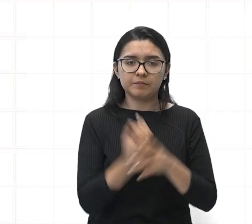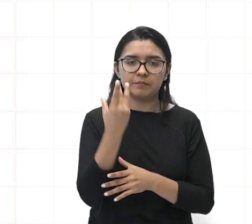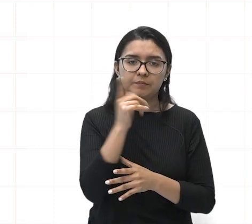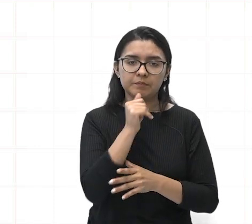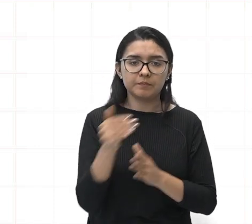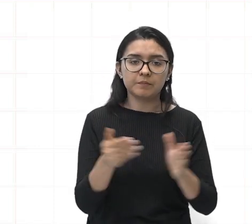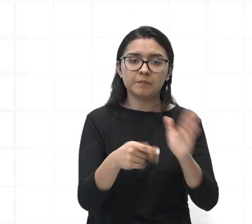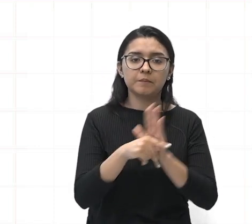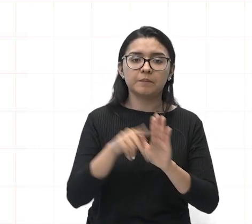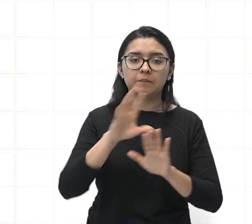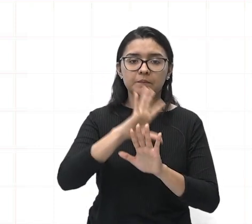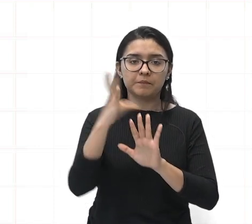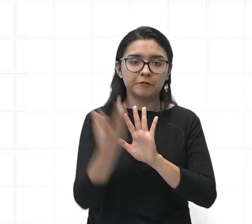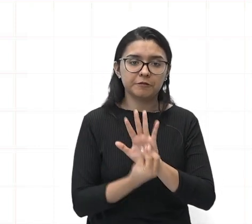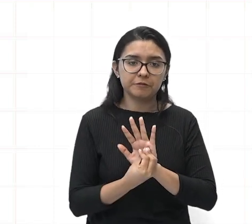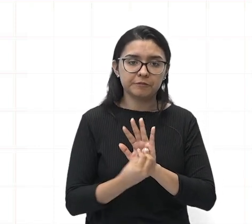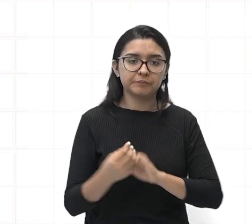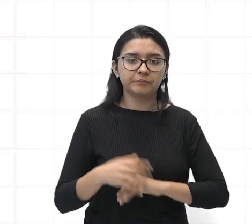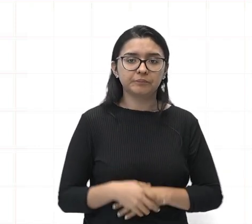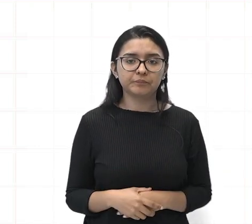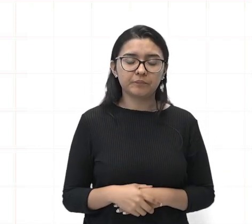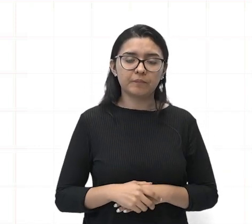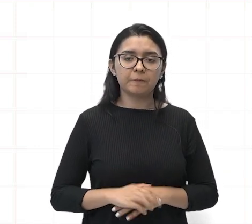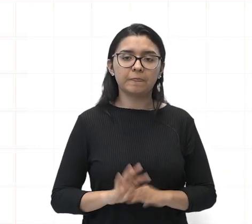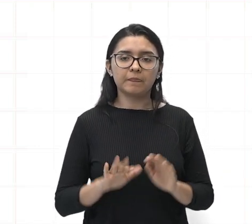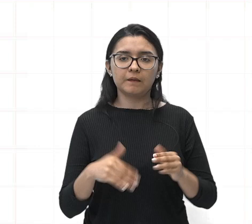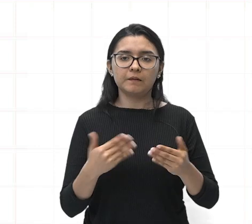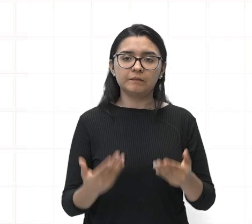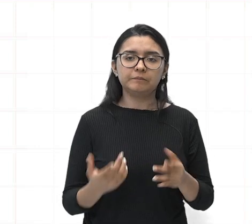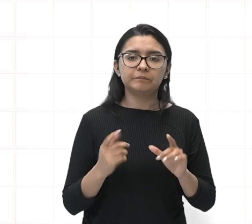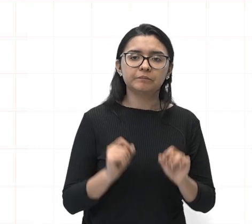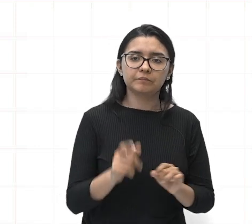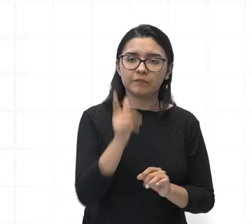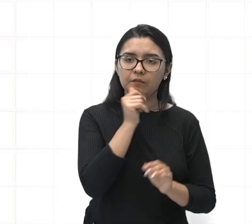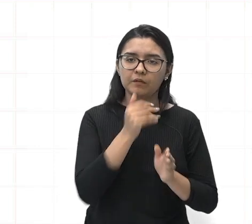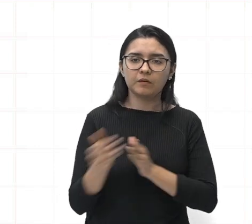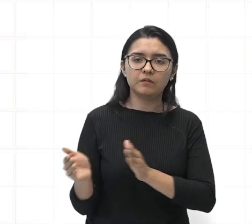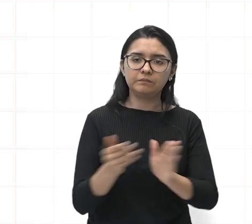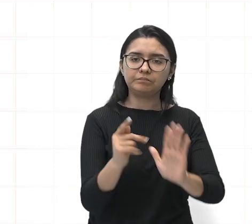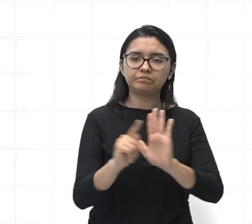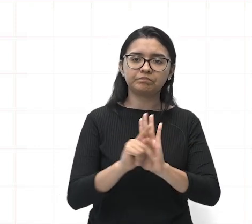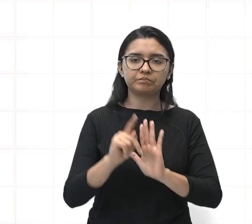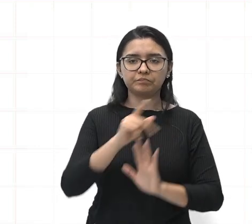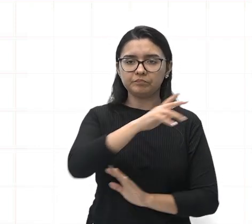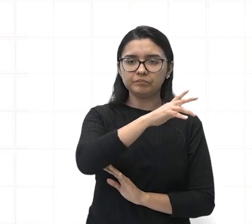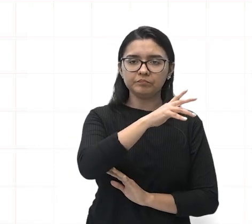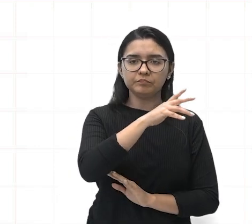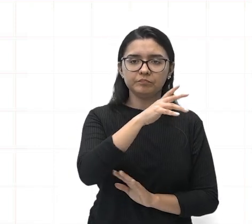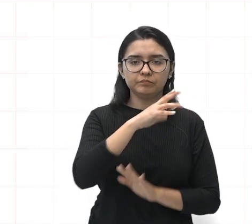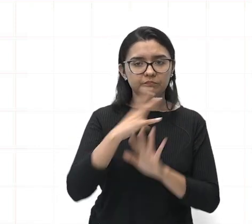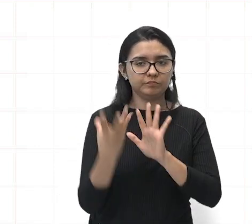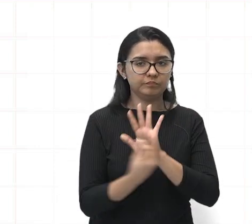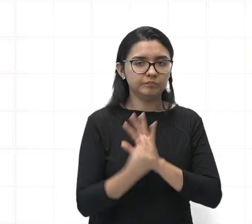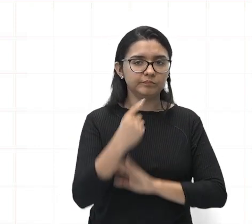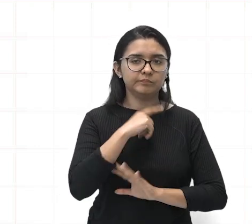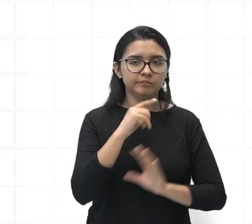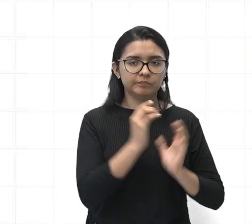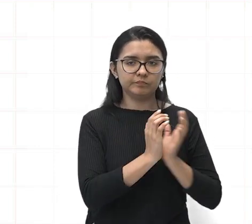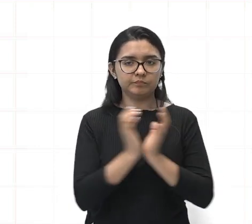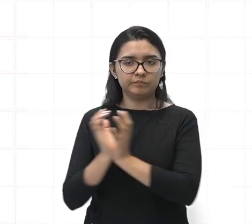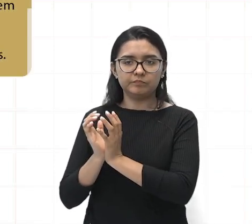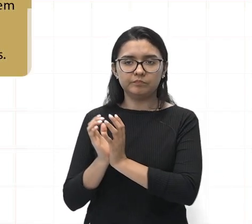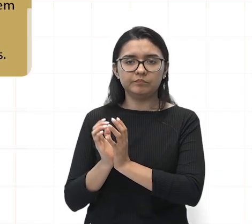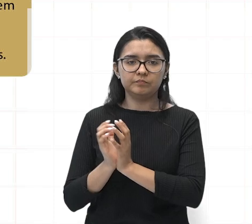bacia hidrográfica amazônica. E aí, esses rios da Amazônia, eles têm uma classificação, eles recebem